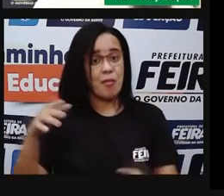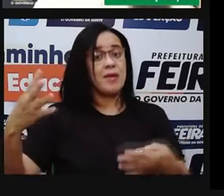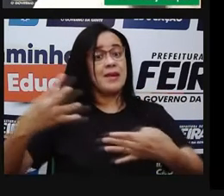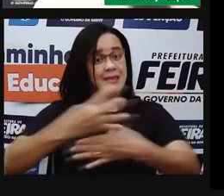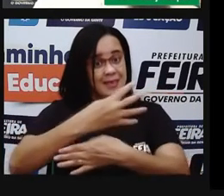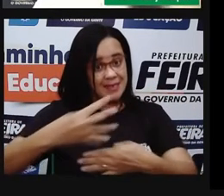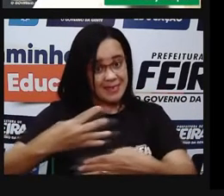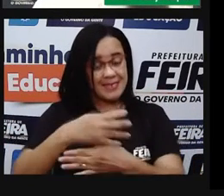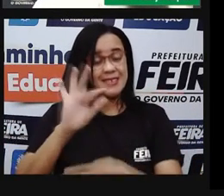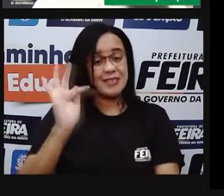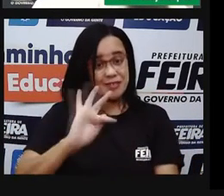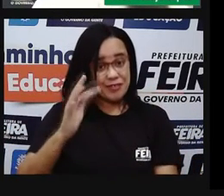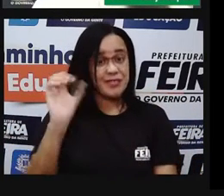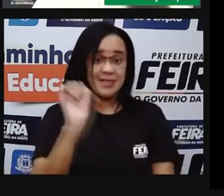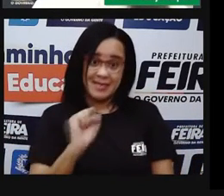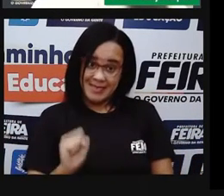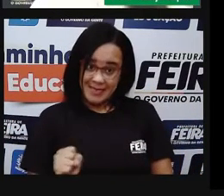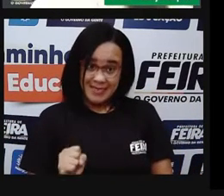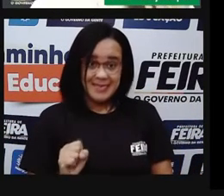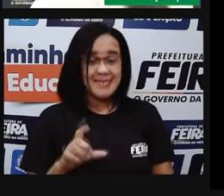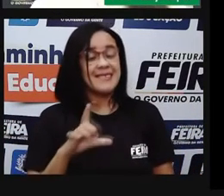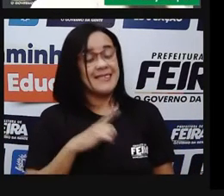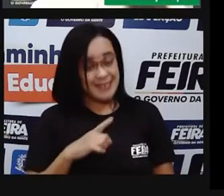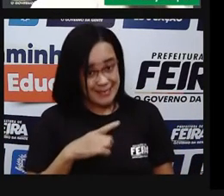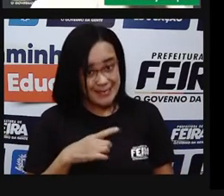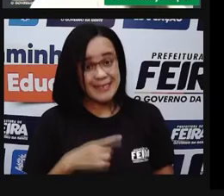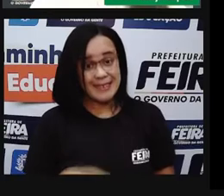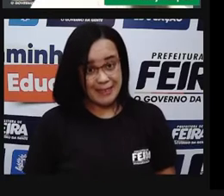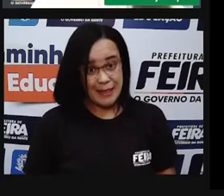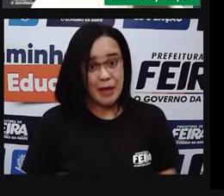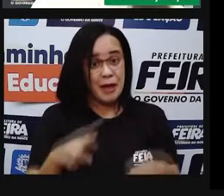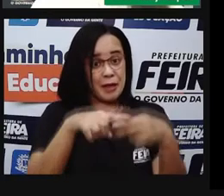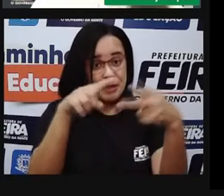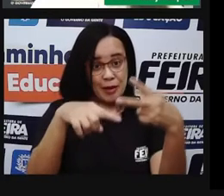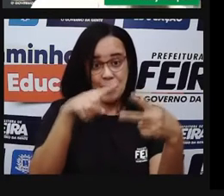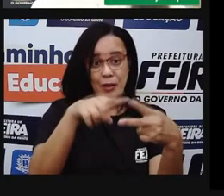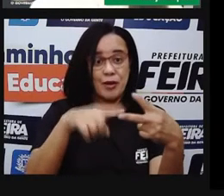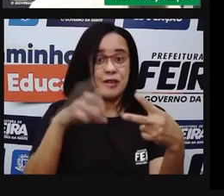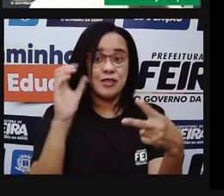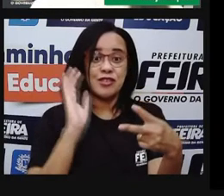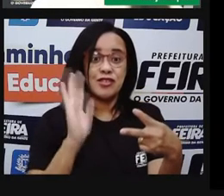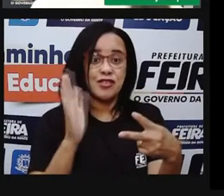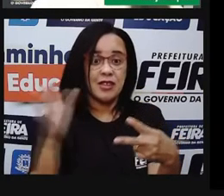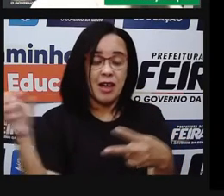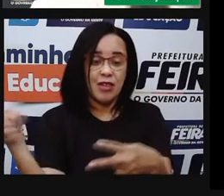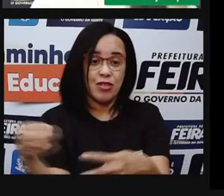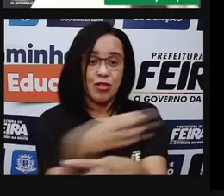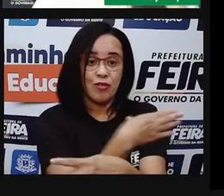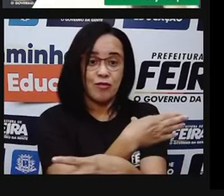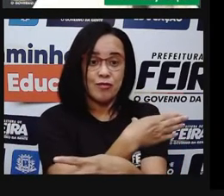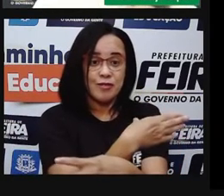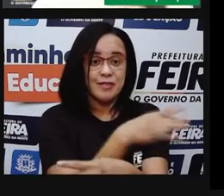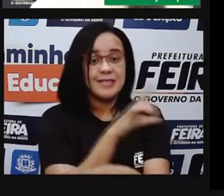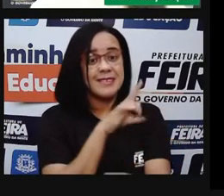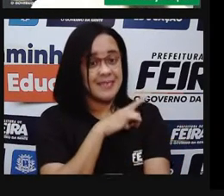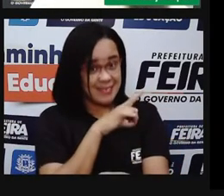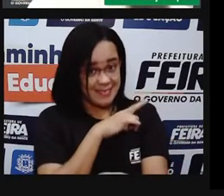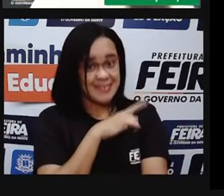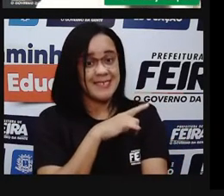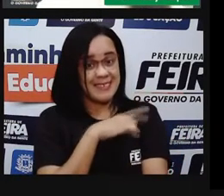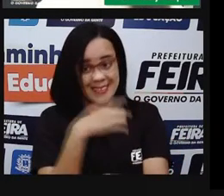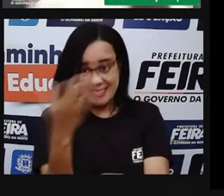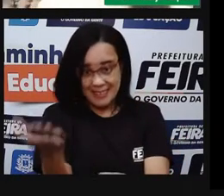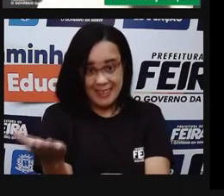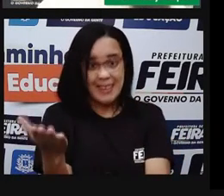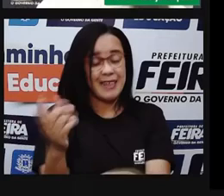lançado 2 prestigiados CDs, Fabulagem, e o mais recente, O de Casa. Então, olha aí, gente, eu